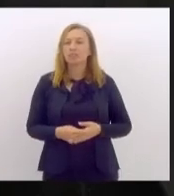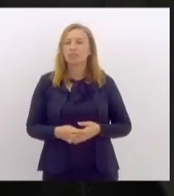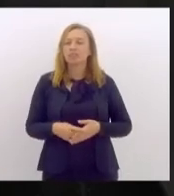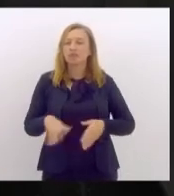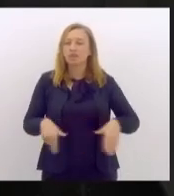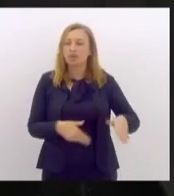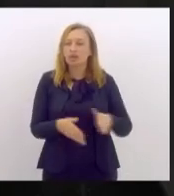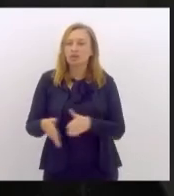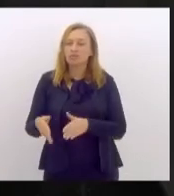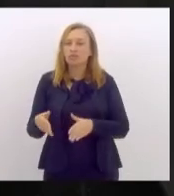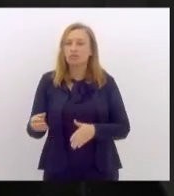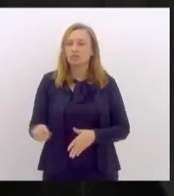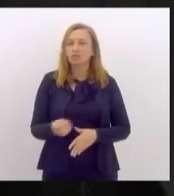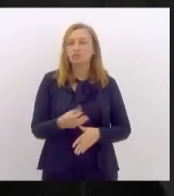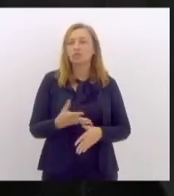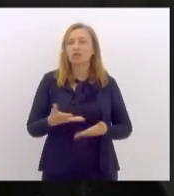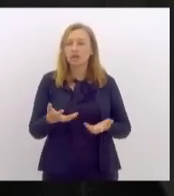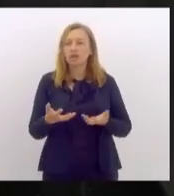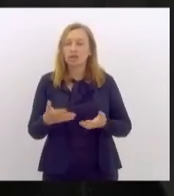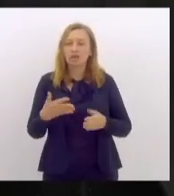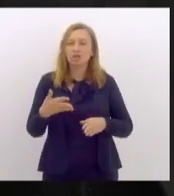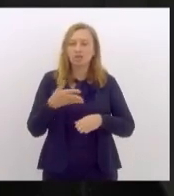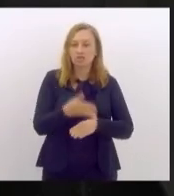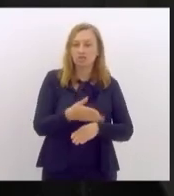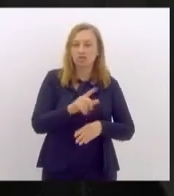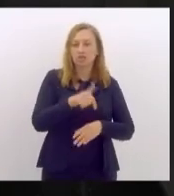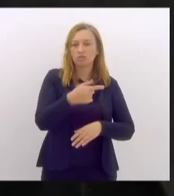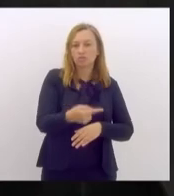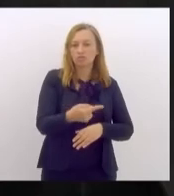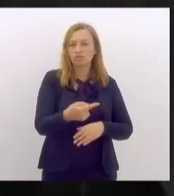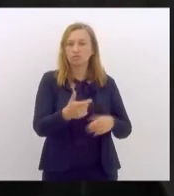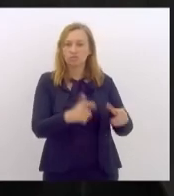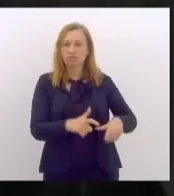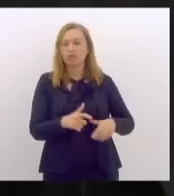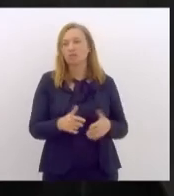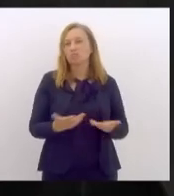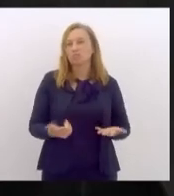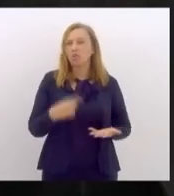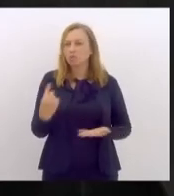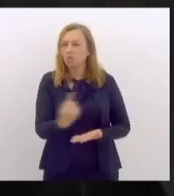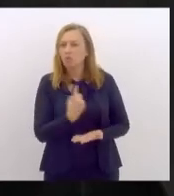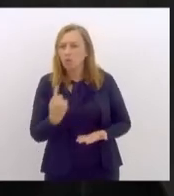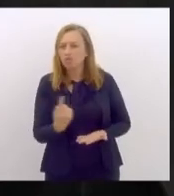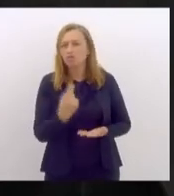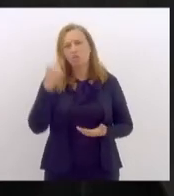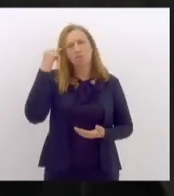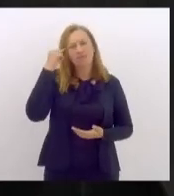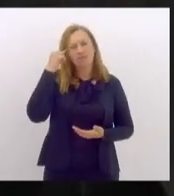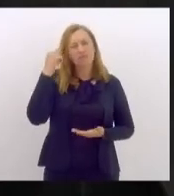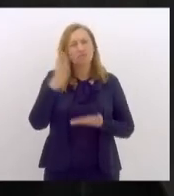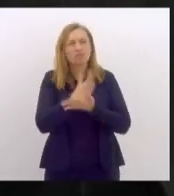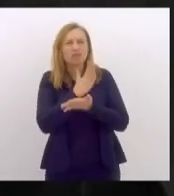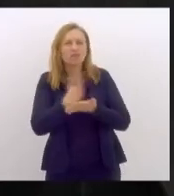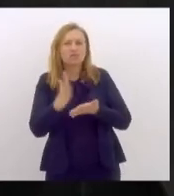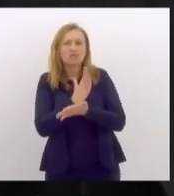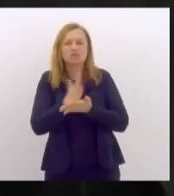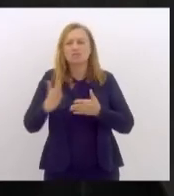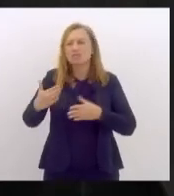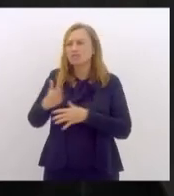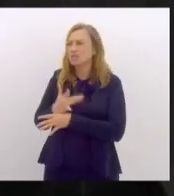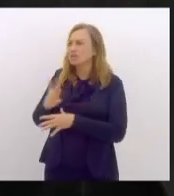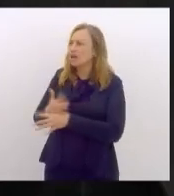início e pretendem chegar a outro lugar não adianta nós com pensamento muitas vezes da cidade